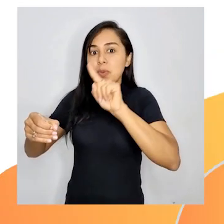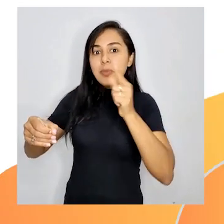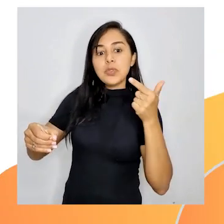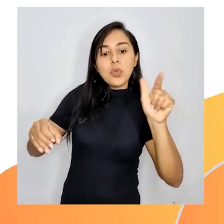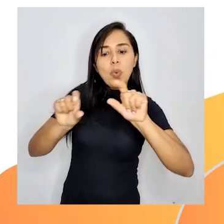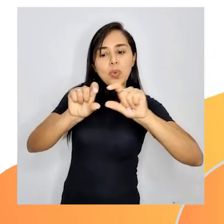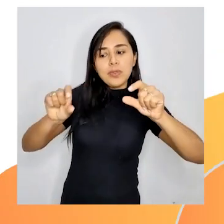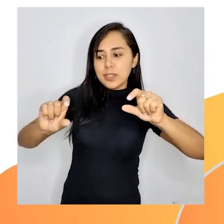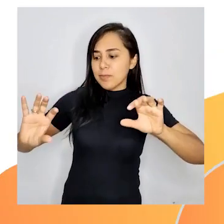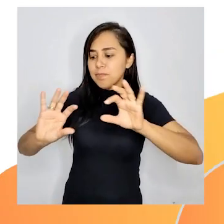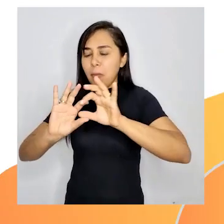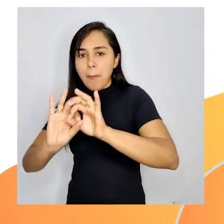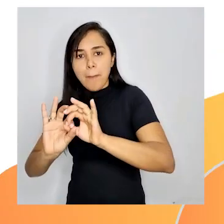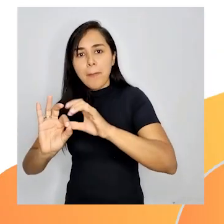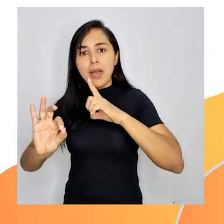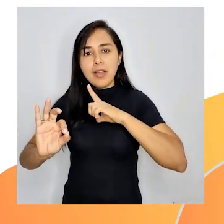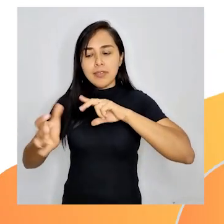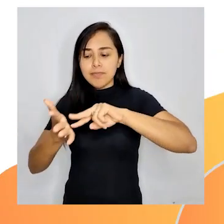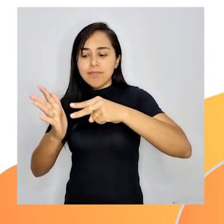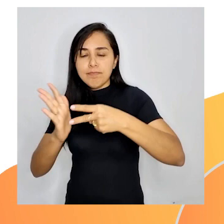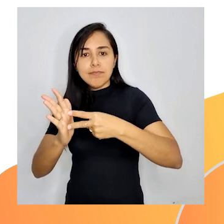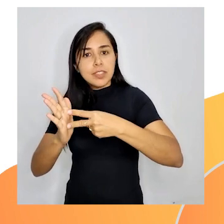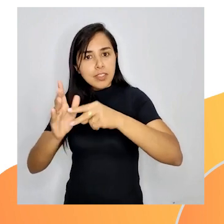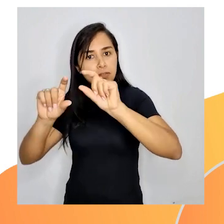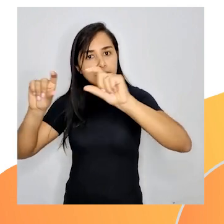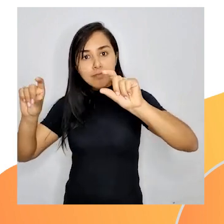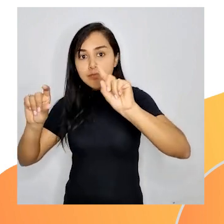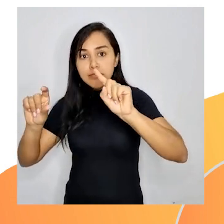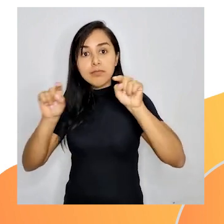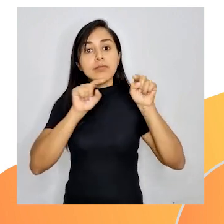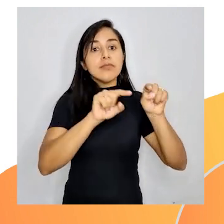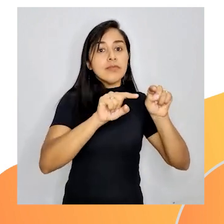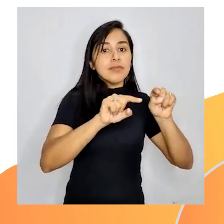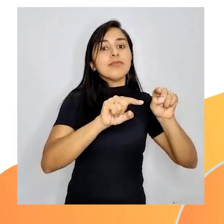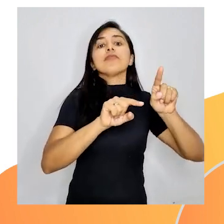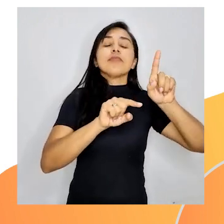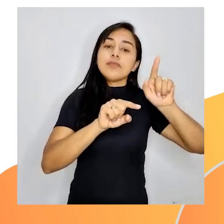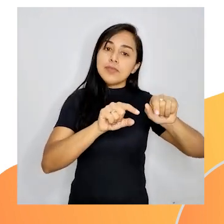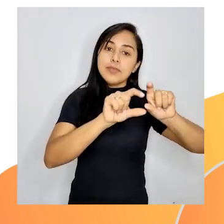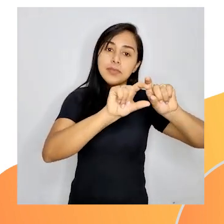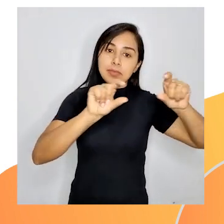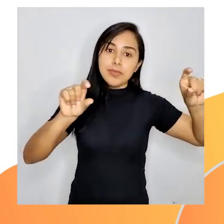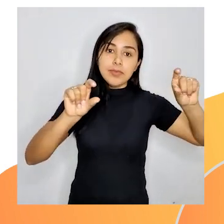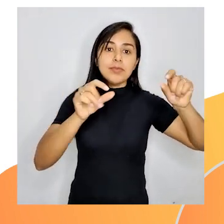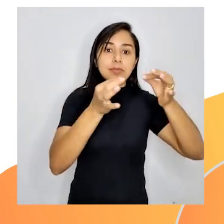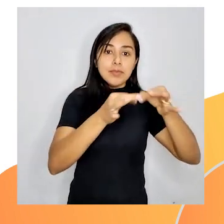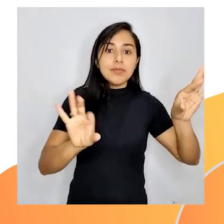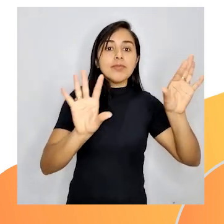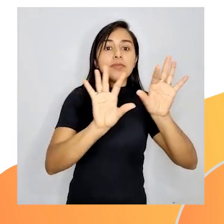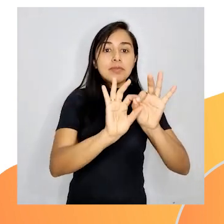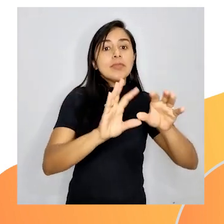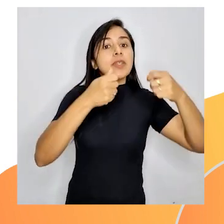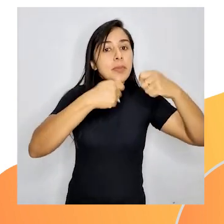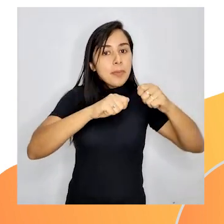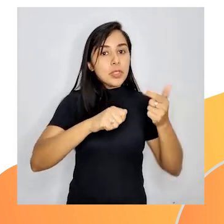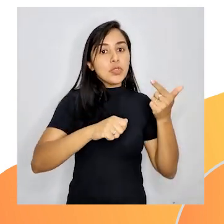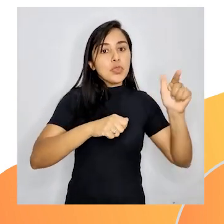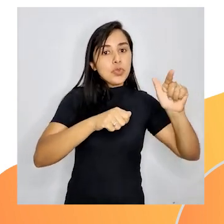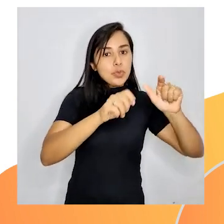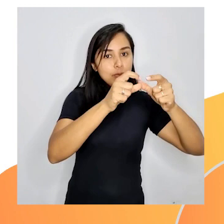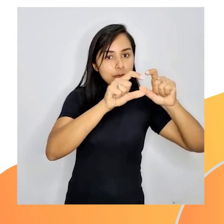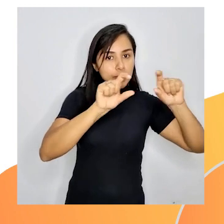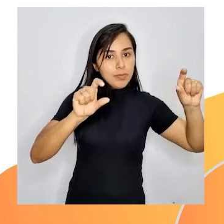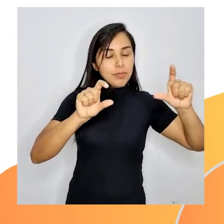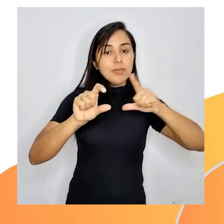que seria essa tal dessa dependência sintática? Eu vou explicar para vocês. Vejam só, as orações coordenadas